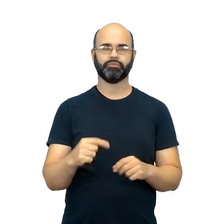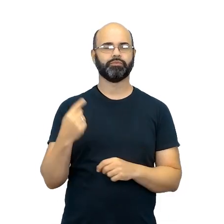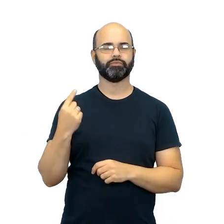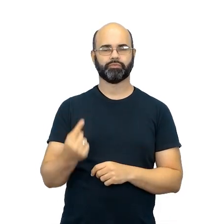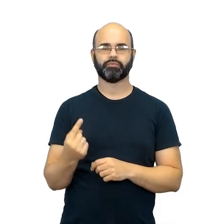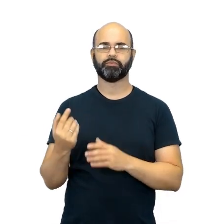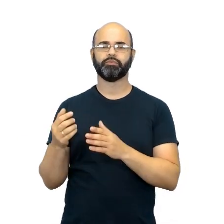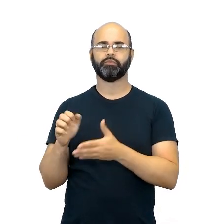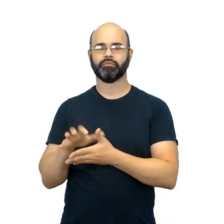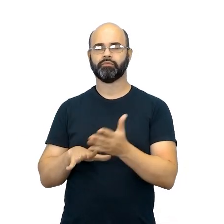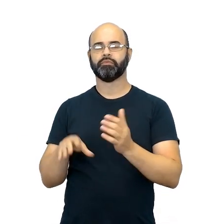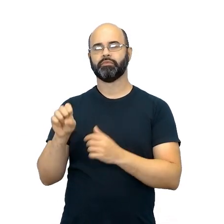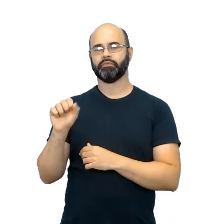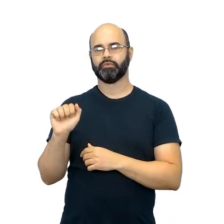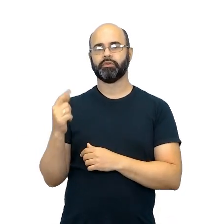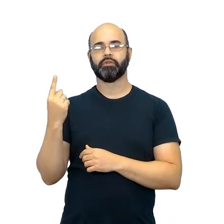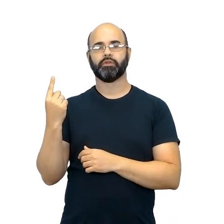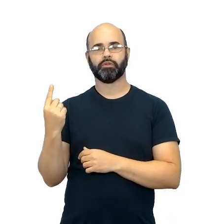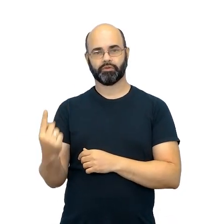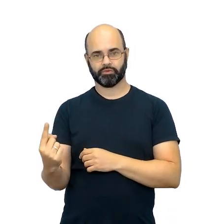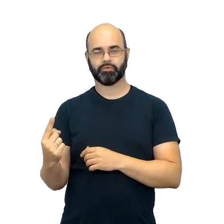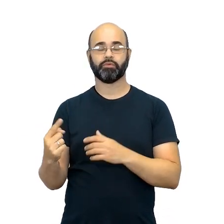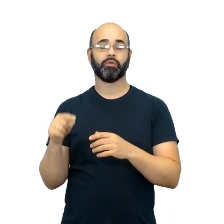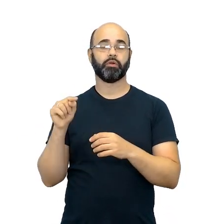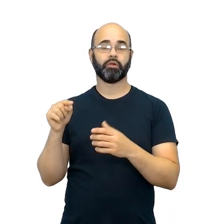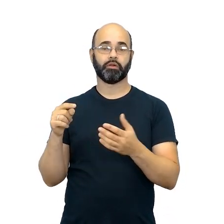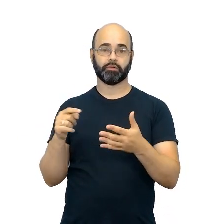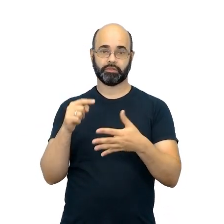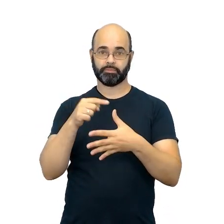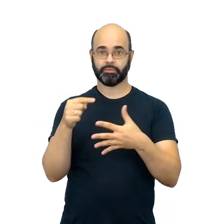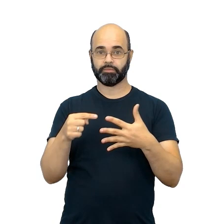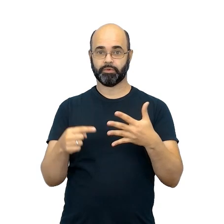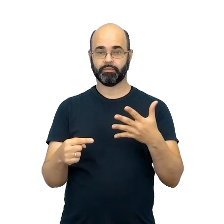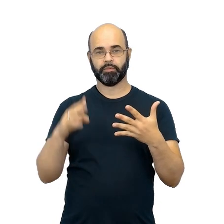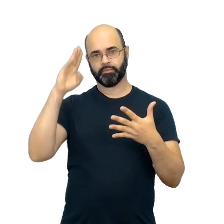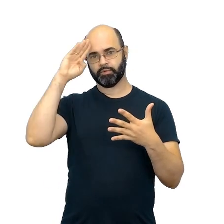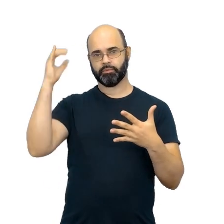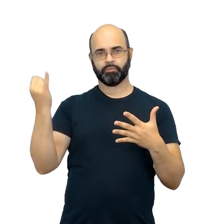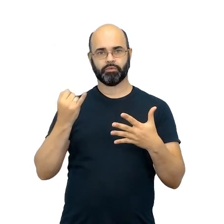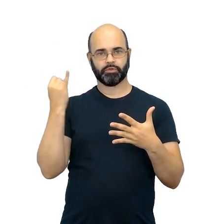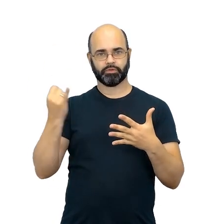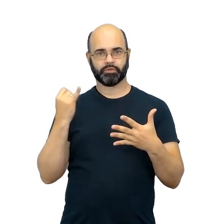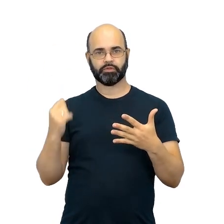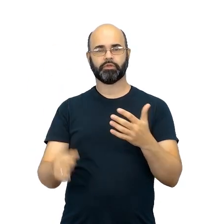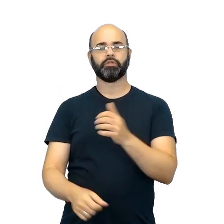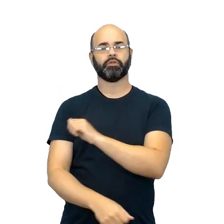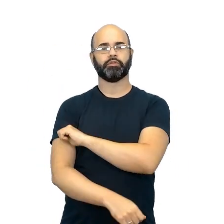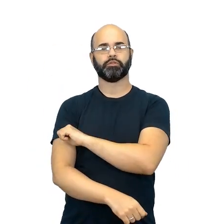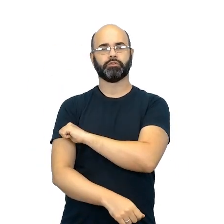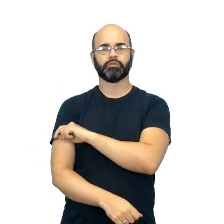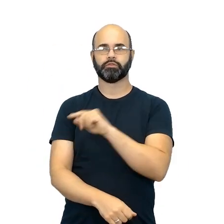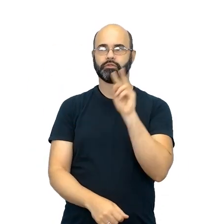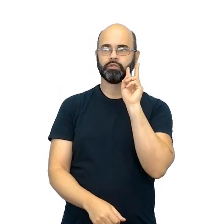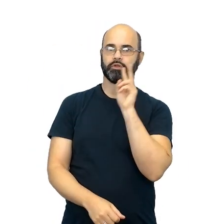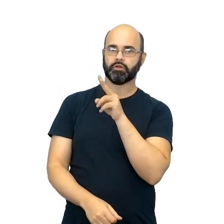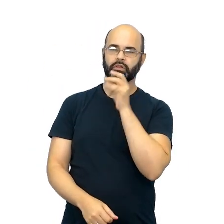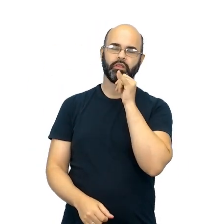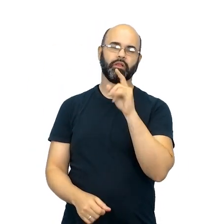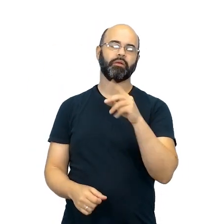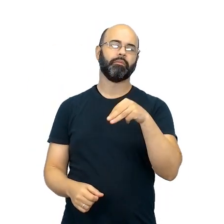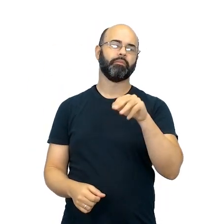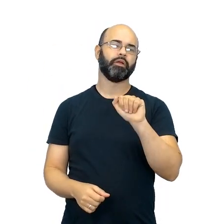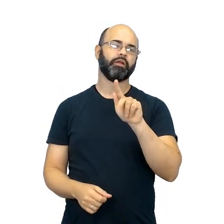vai trazendo para a dinâmica da aula pontos importantes para que os alunos compreendam a relação entre eletricidade e o magnetismo,